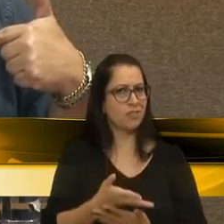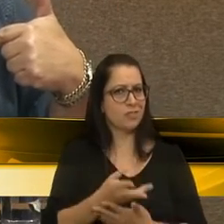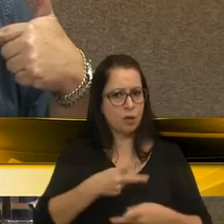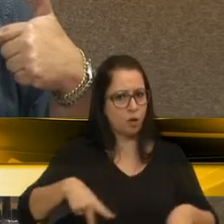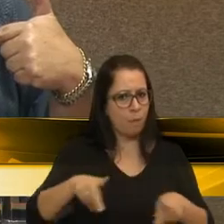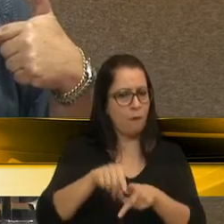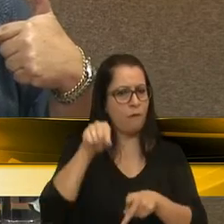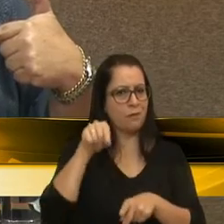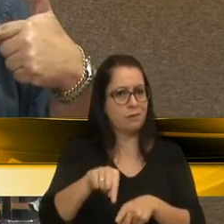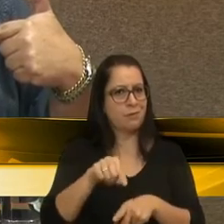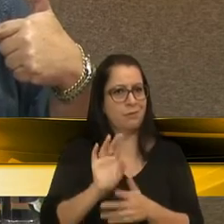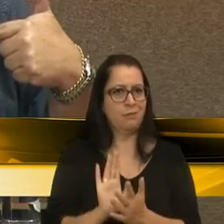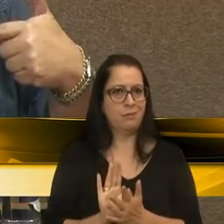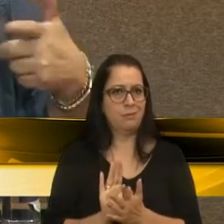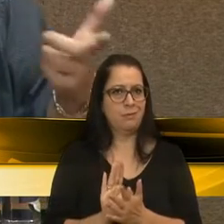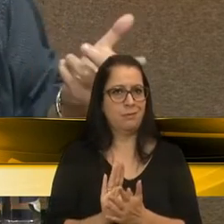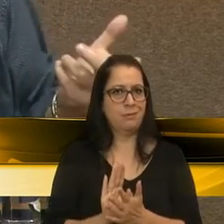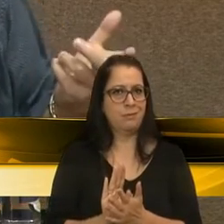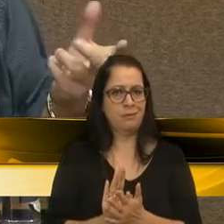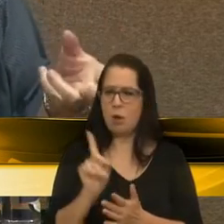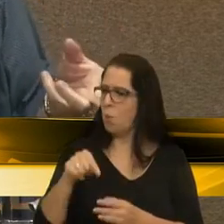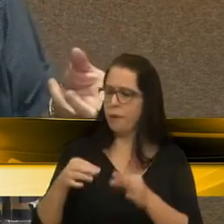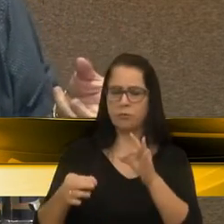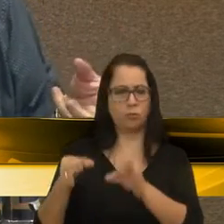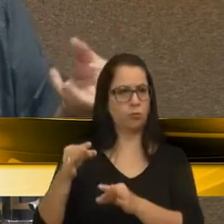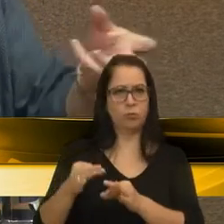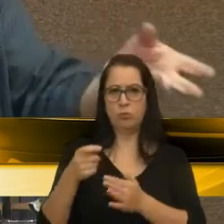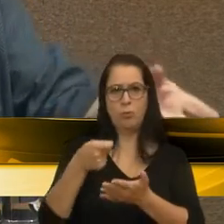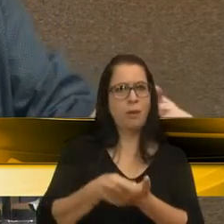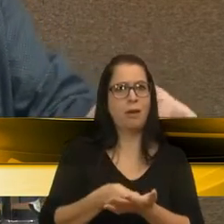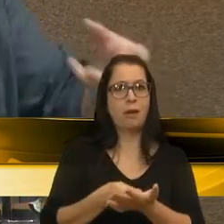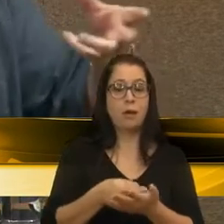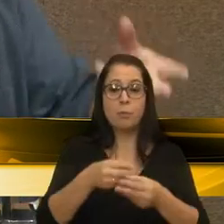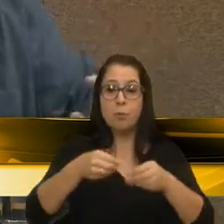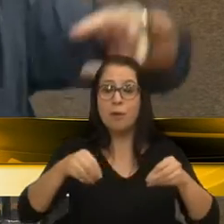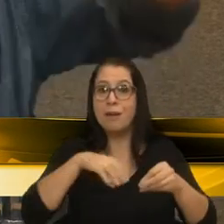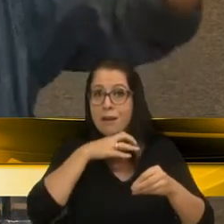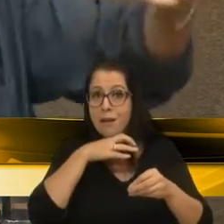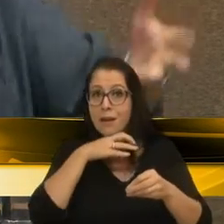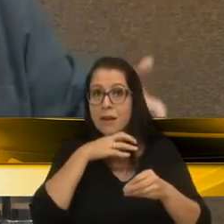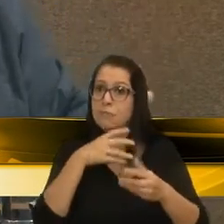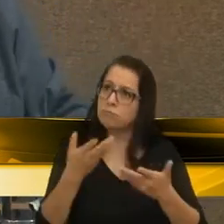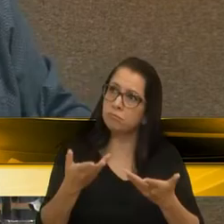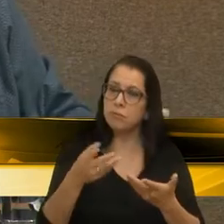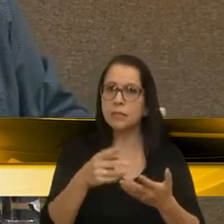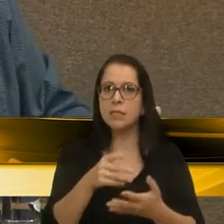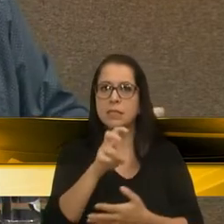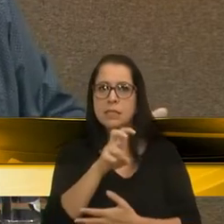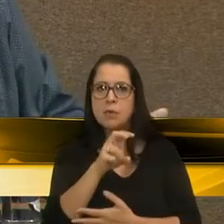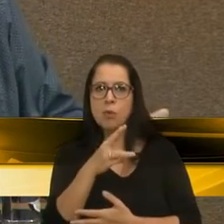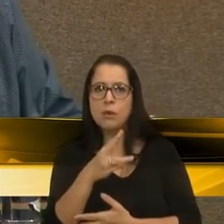povo, né? É uma injustiça você pagar por uma área que, em tese, valeria